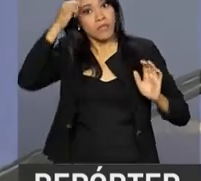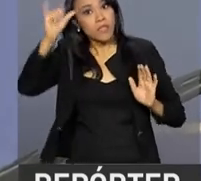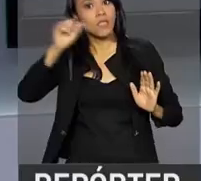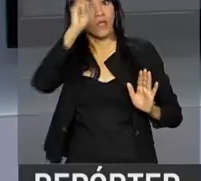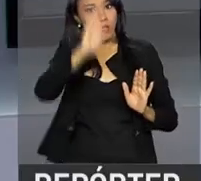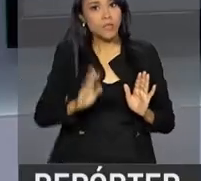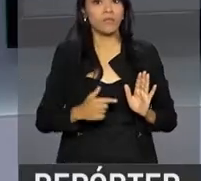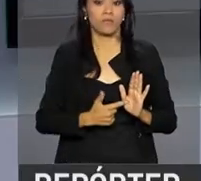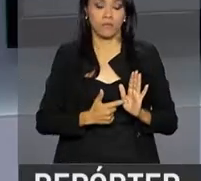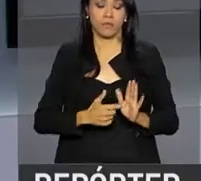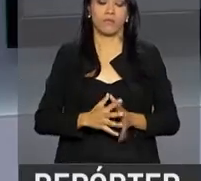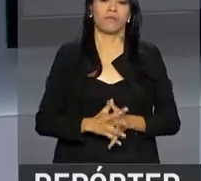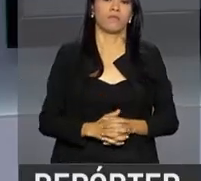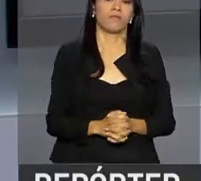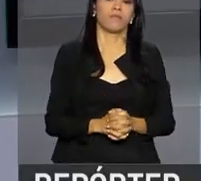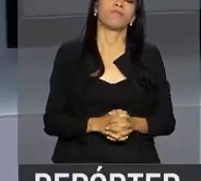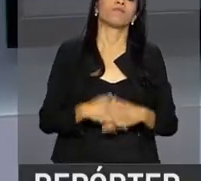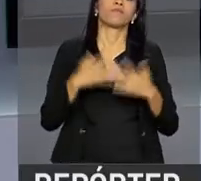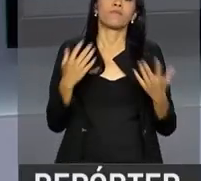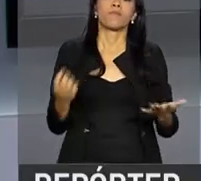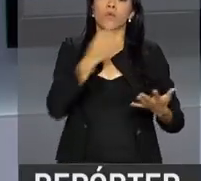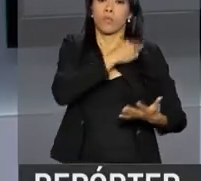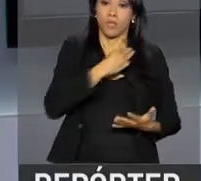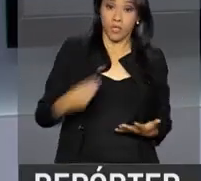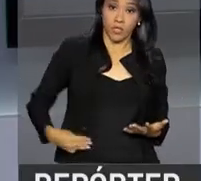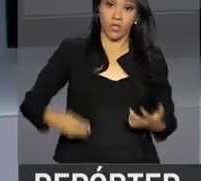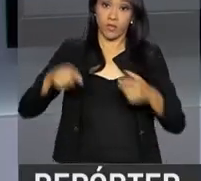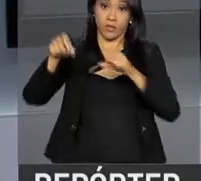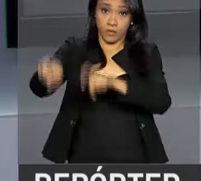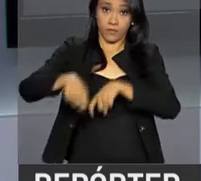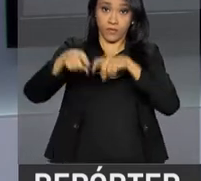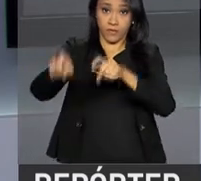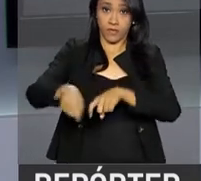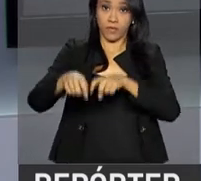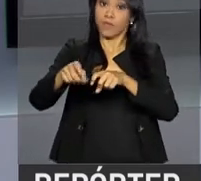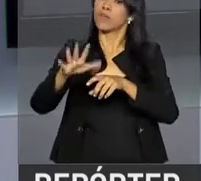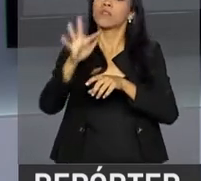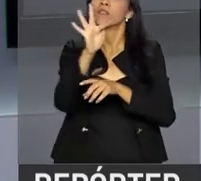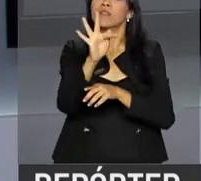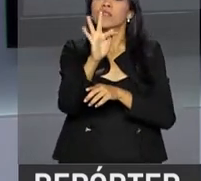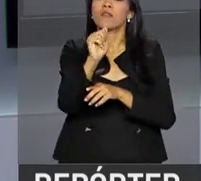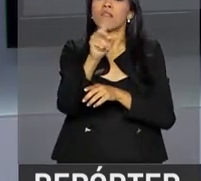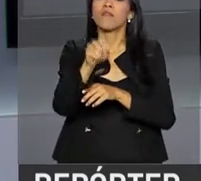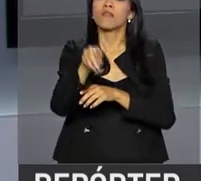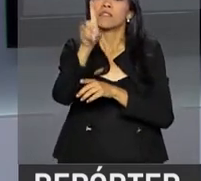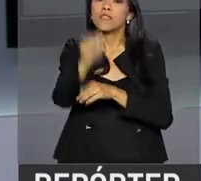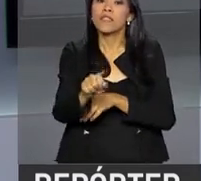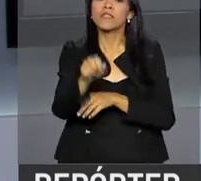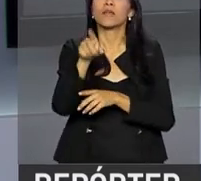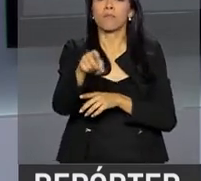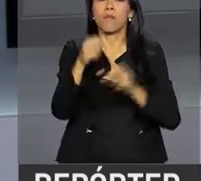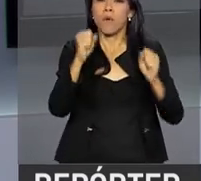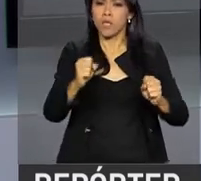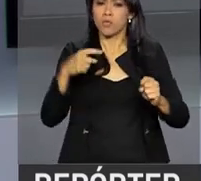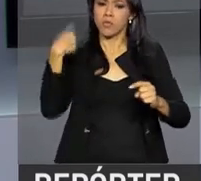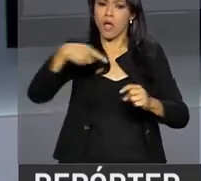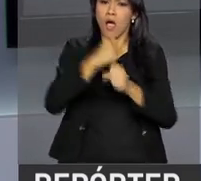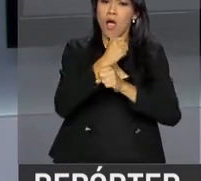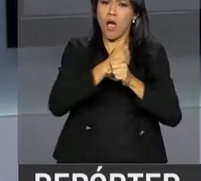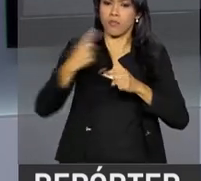brasil o ministro da fazenda henrique meirelles avalia que o brasil pode nos próximos anos atingir crescimento